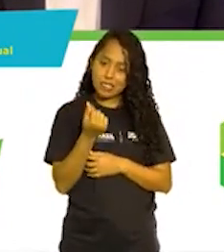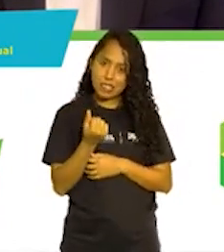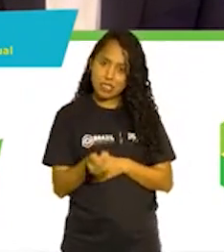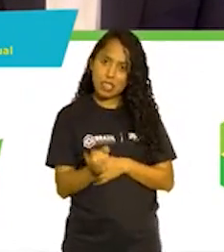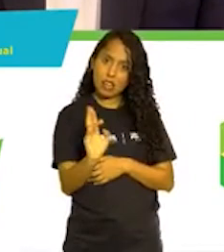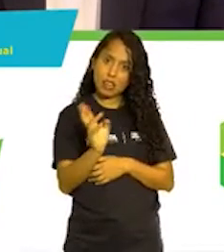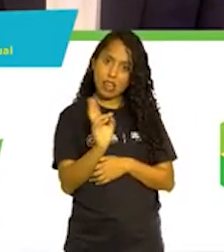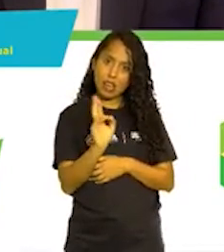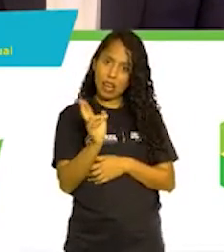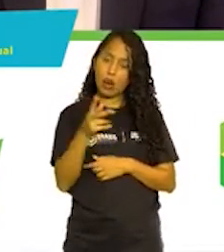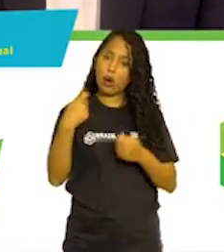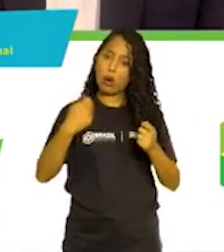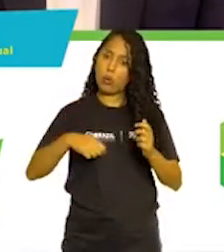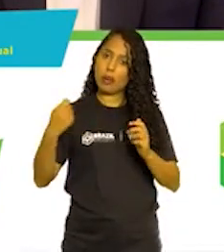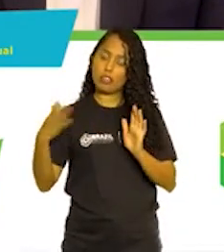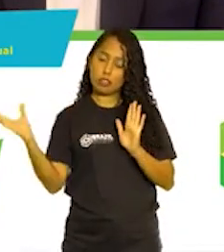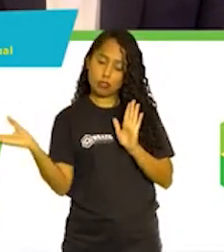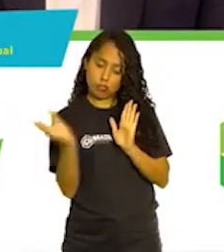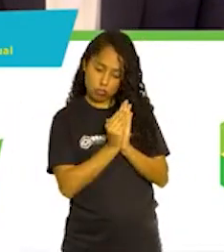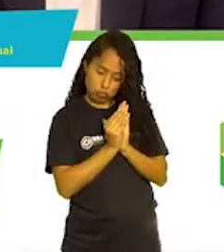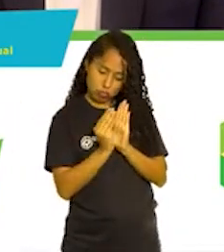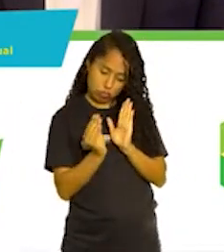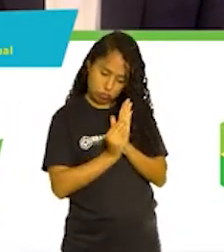que prestar contas e dizer